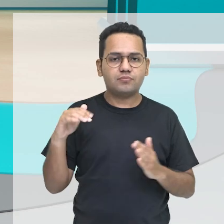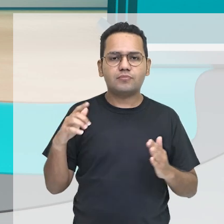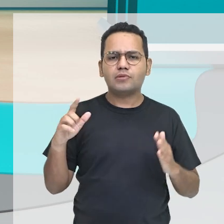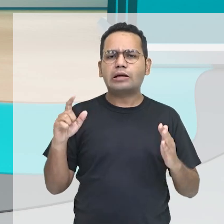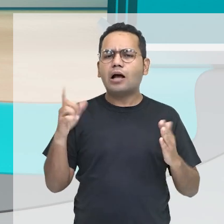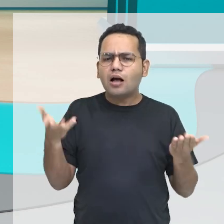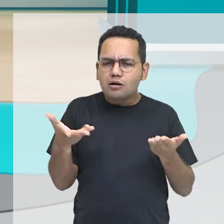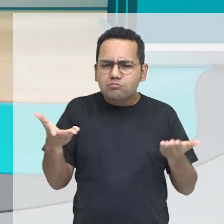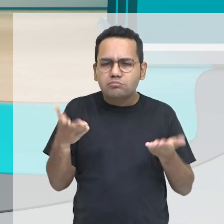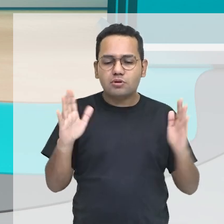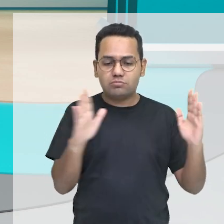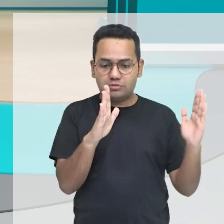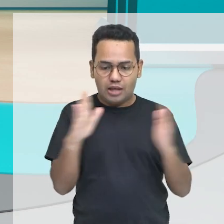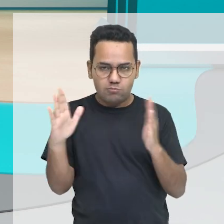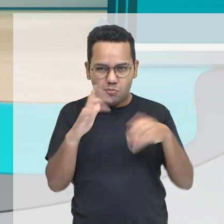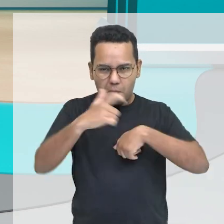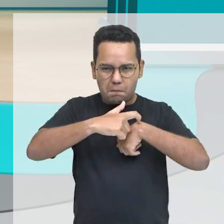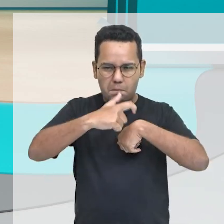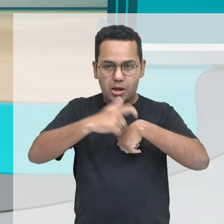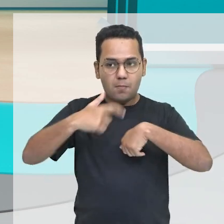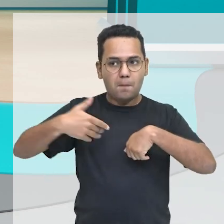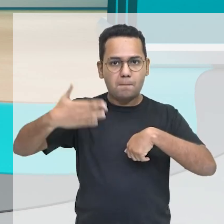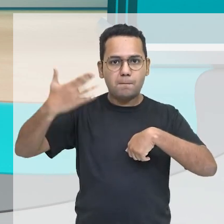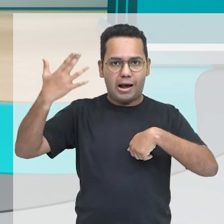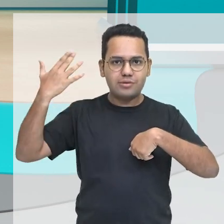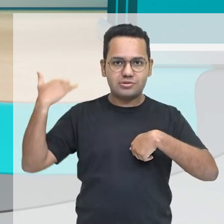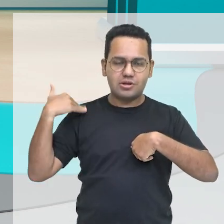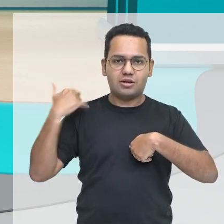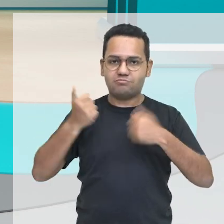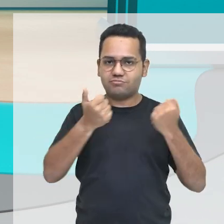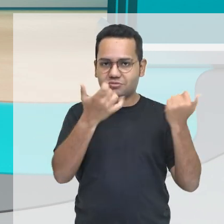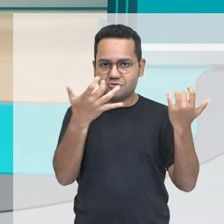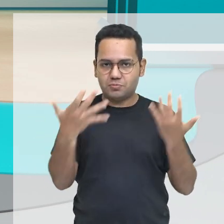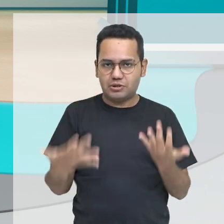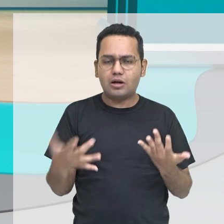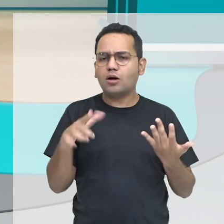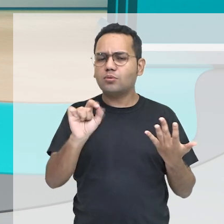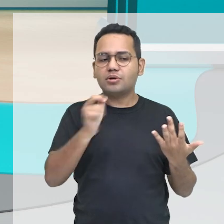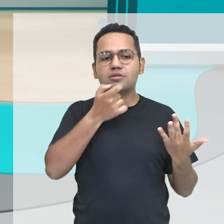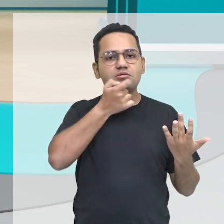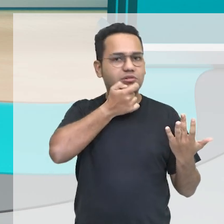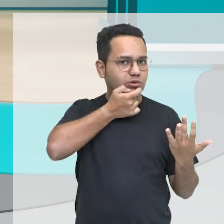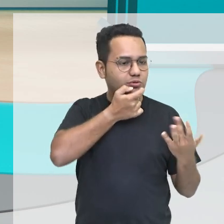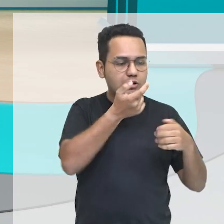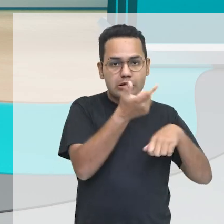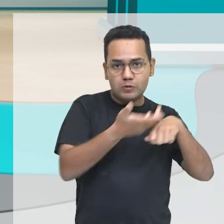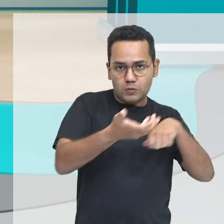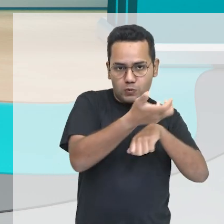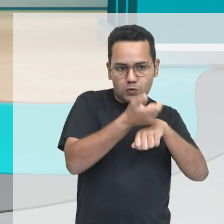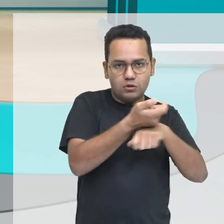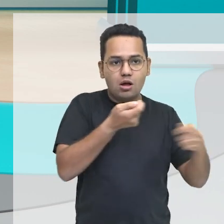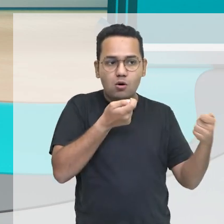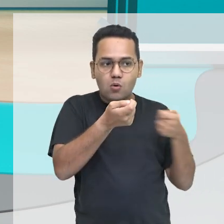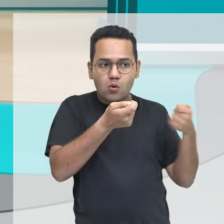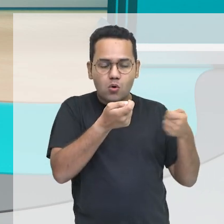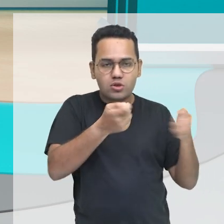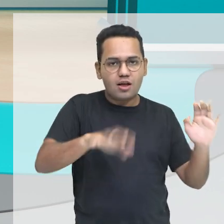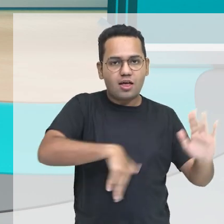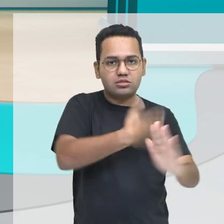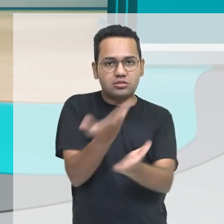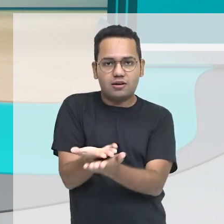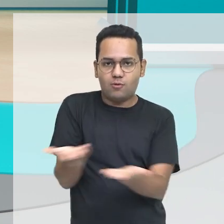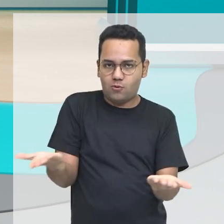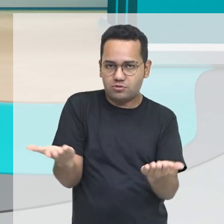das colonizações, ok? Da colonização britânica até o impacto contemporâneo nos